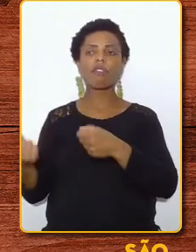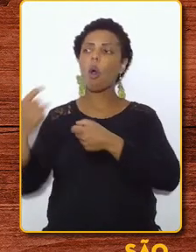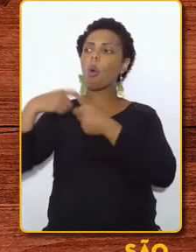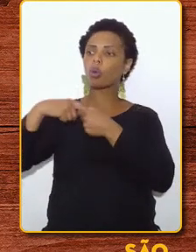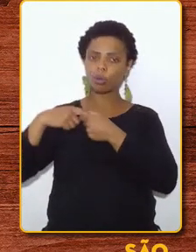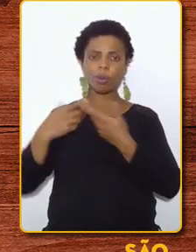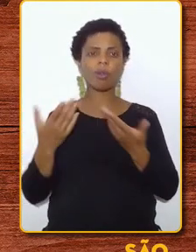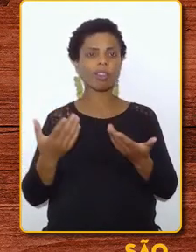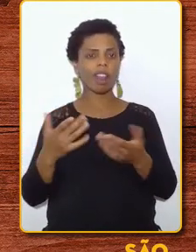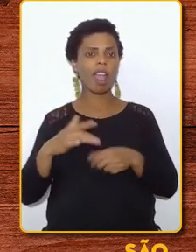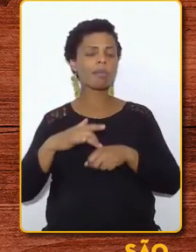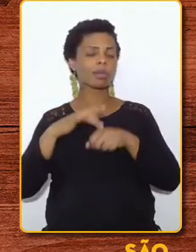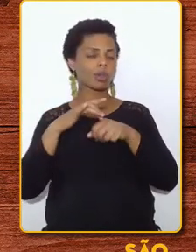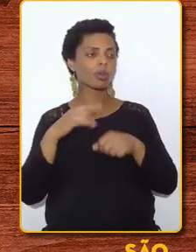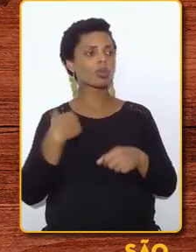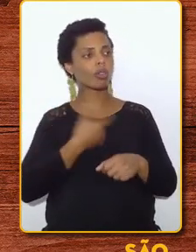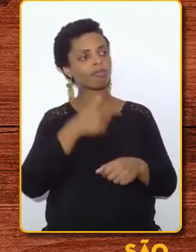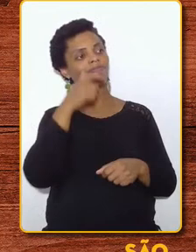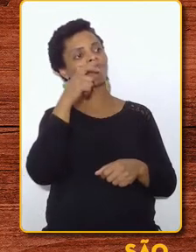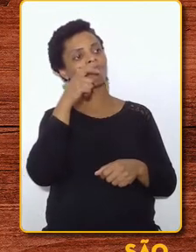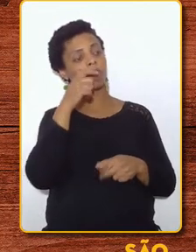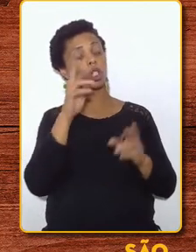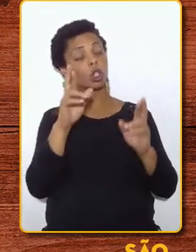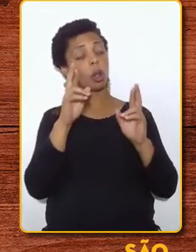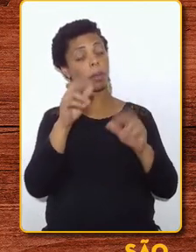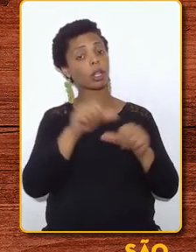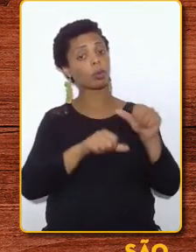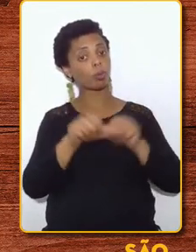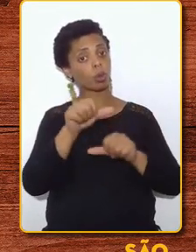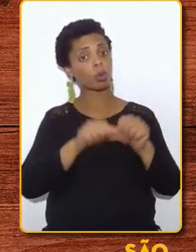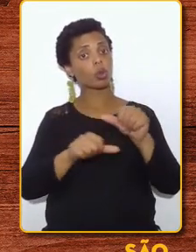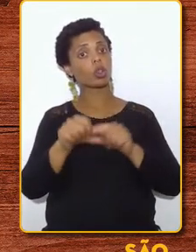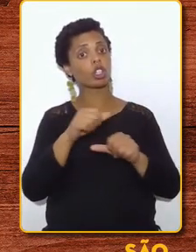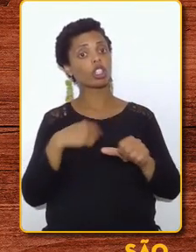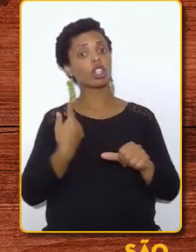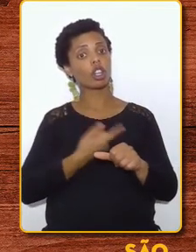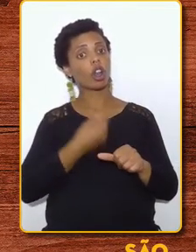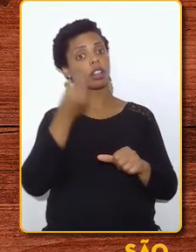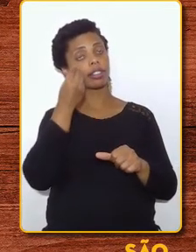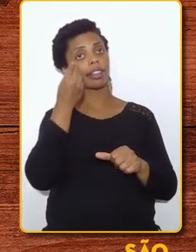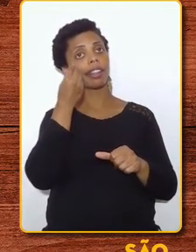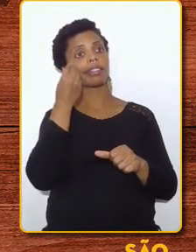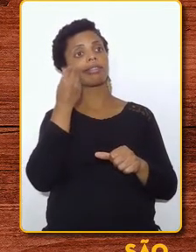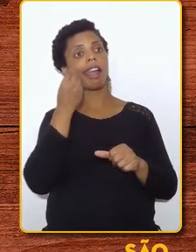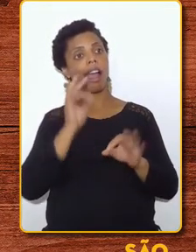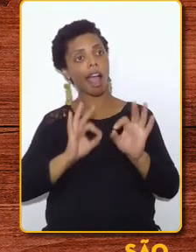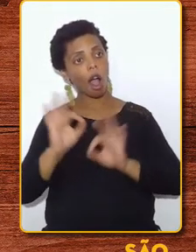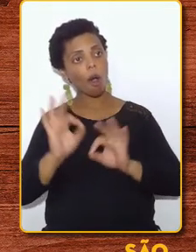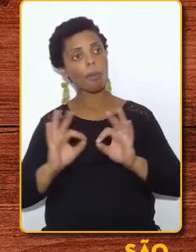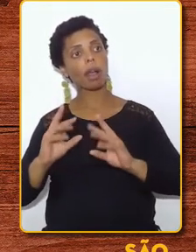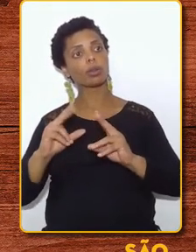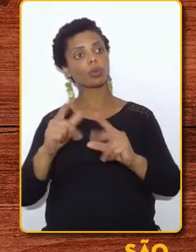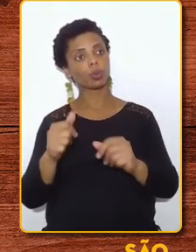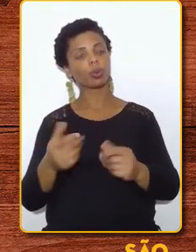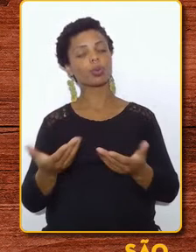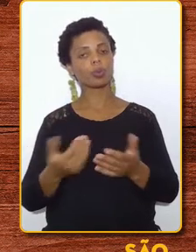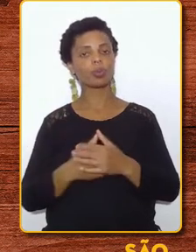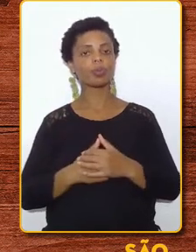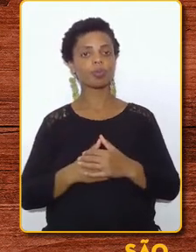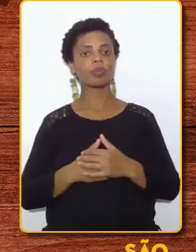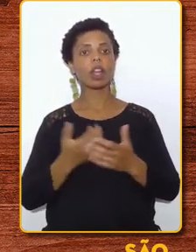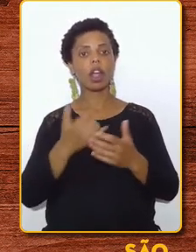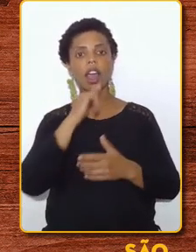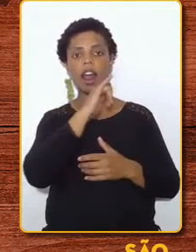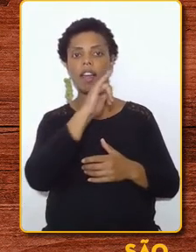espera que mude, que a gente vai ter que reconstruir tudo isso. E eu queria falar para o público, quem quiser